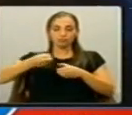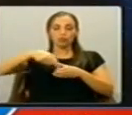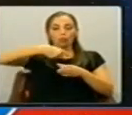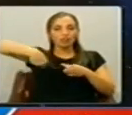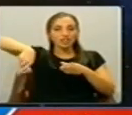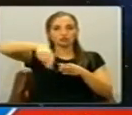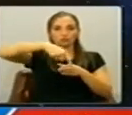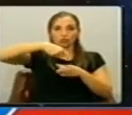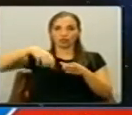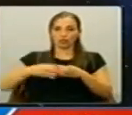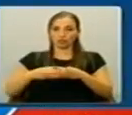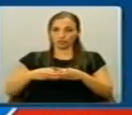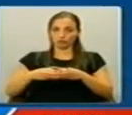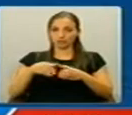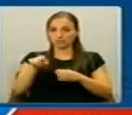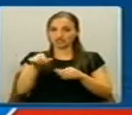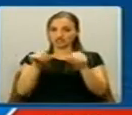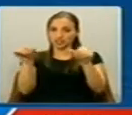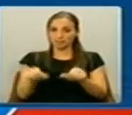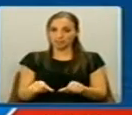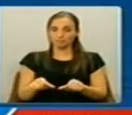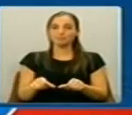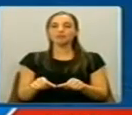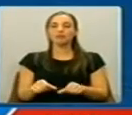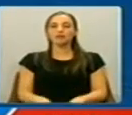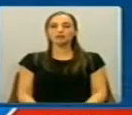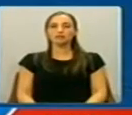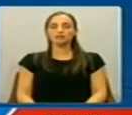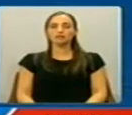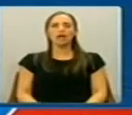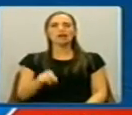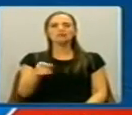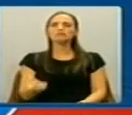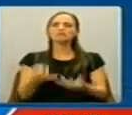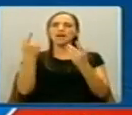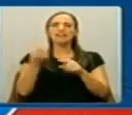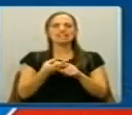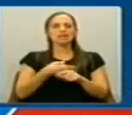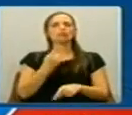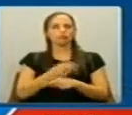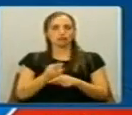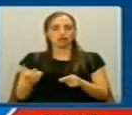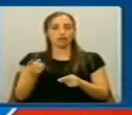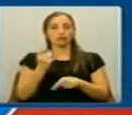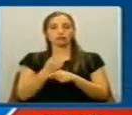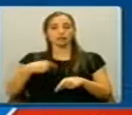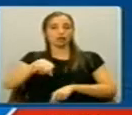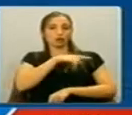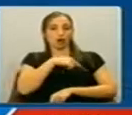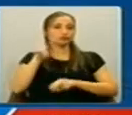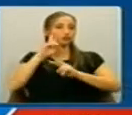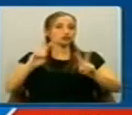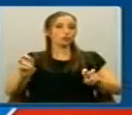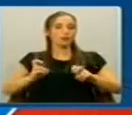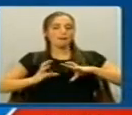disco interior neste sistema estelar. Porquê é que esta revelação é tão interessante? Por uma razão simples. Nós estamos a descobrir toda uma série de planetas